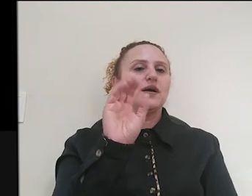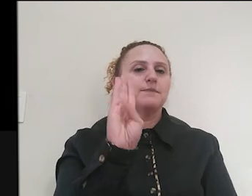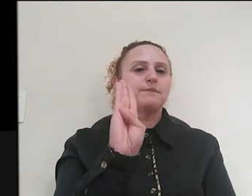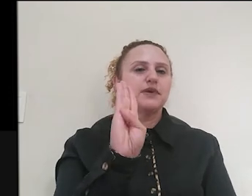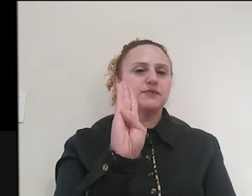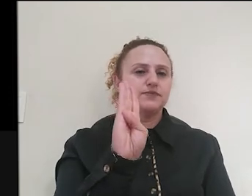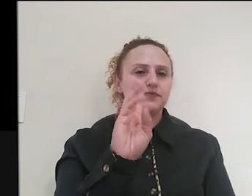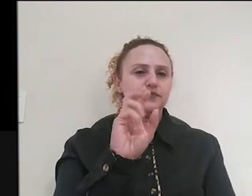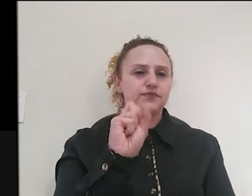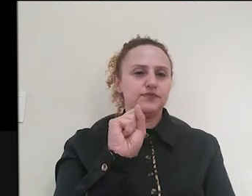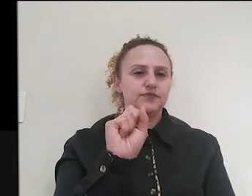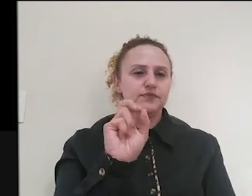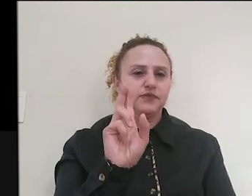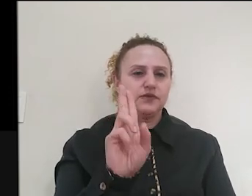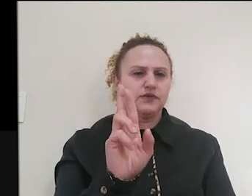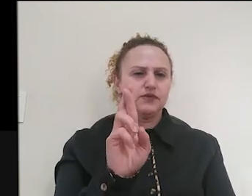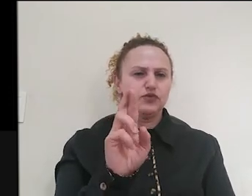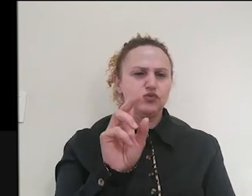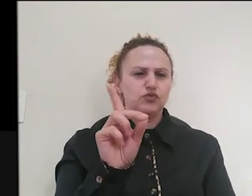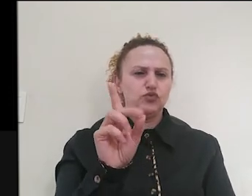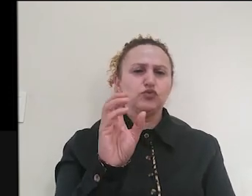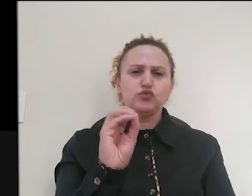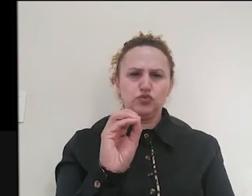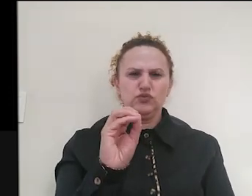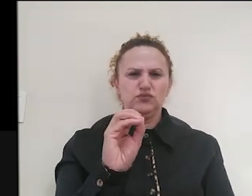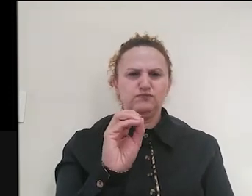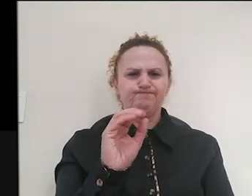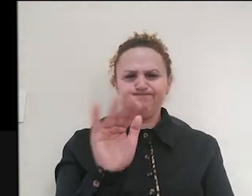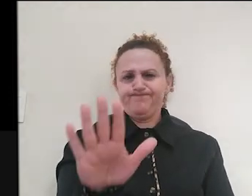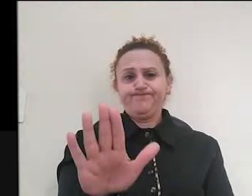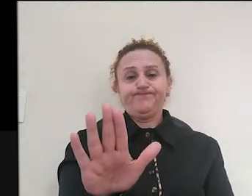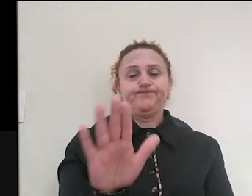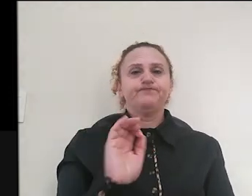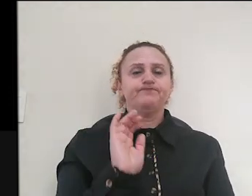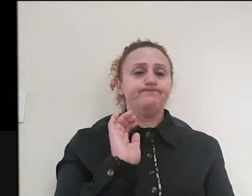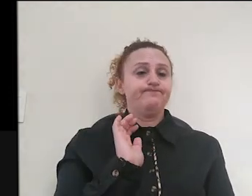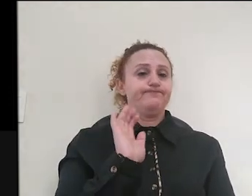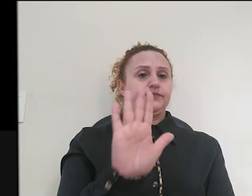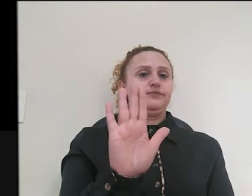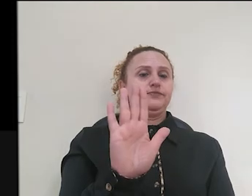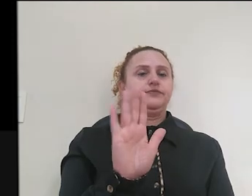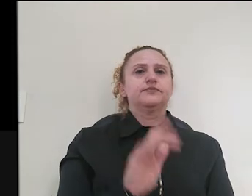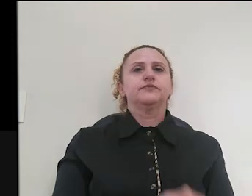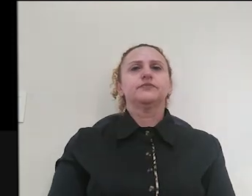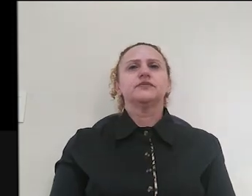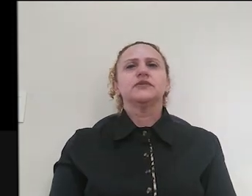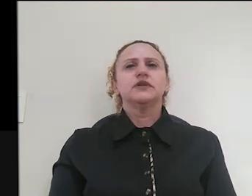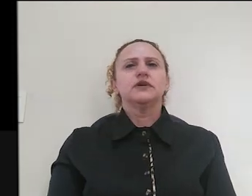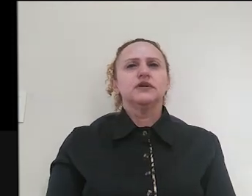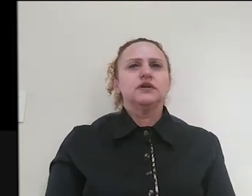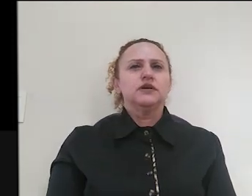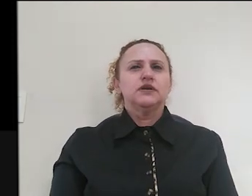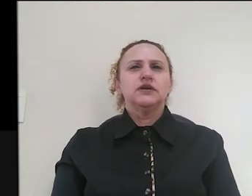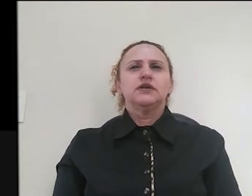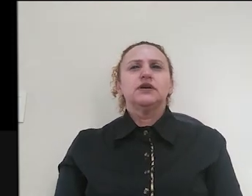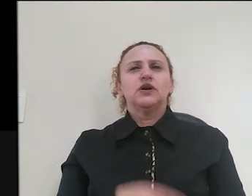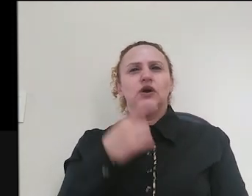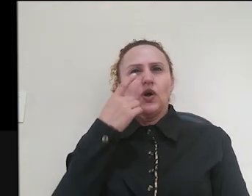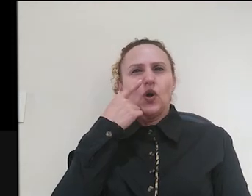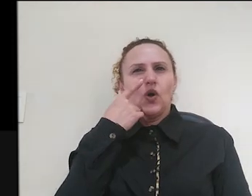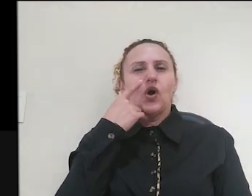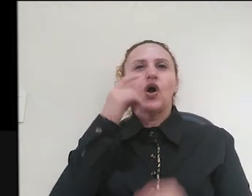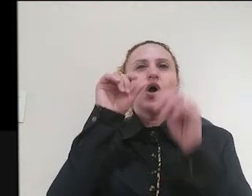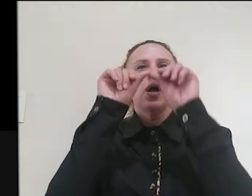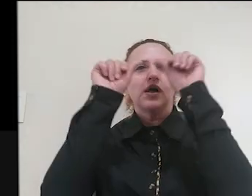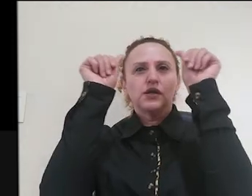essa diminuição da linha, né, dos contornos. Então, a gente vai ter aqui a figura do